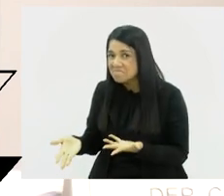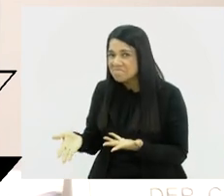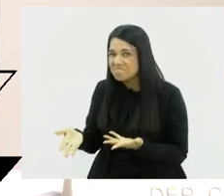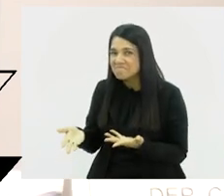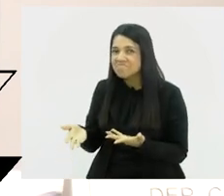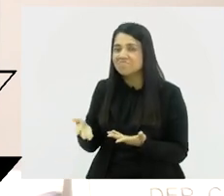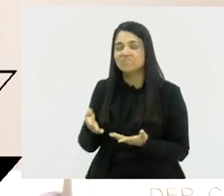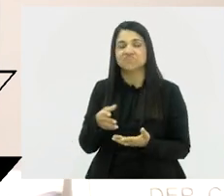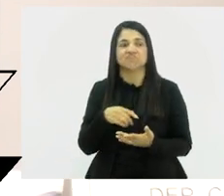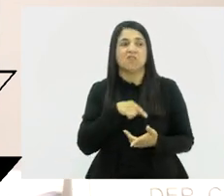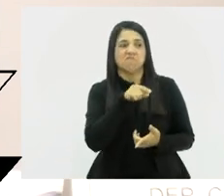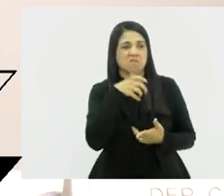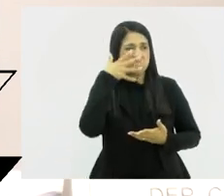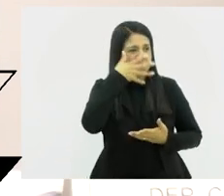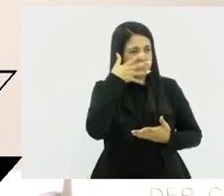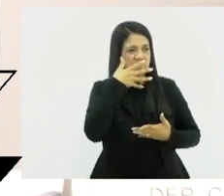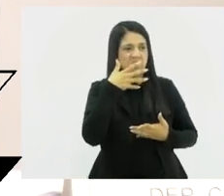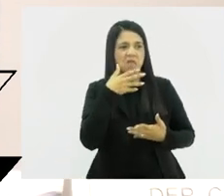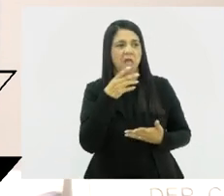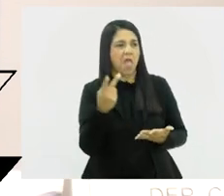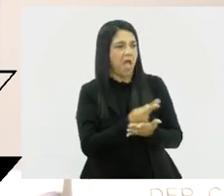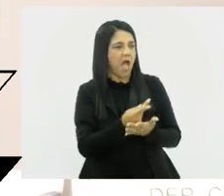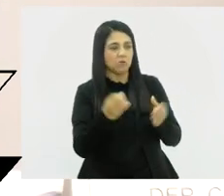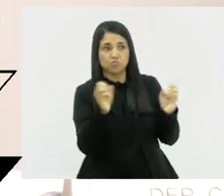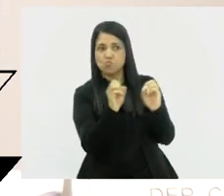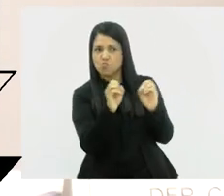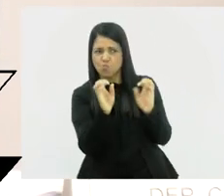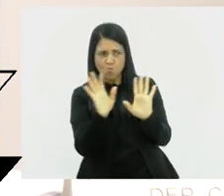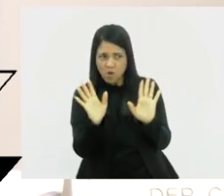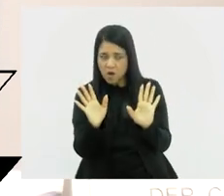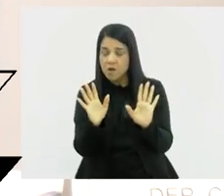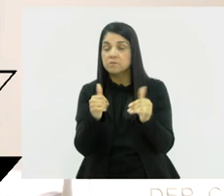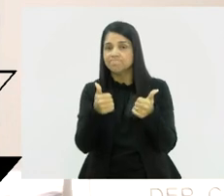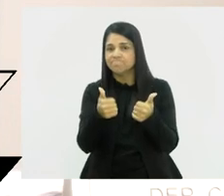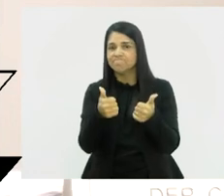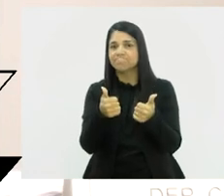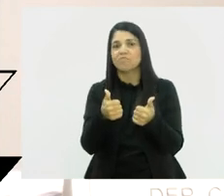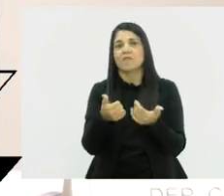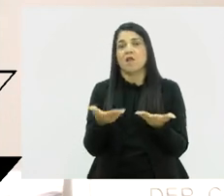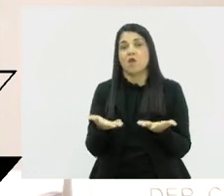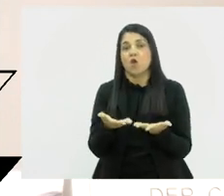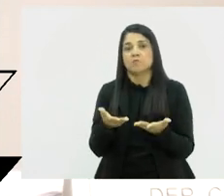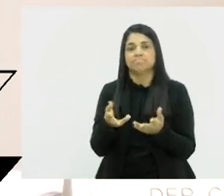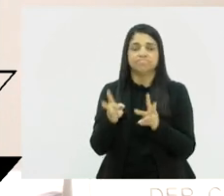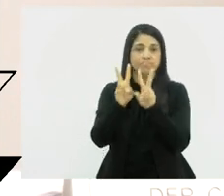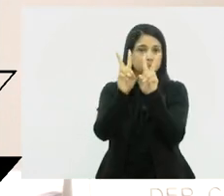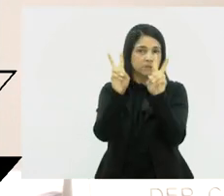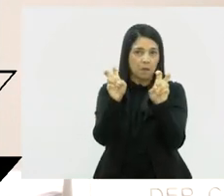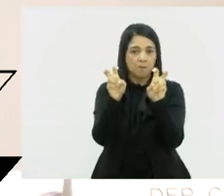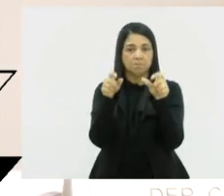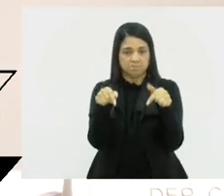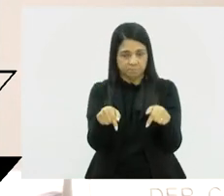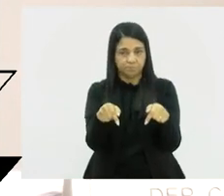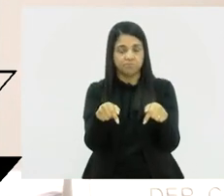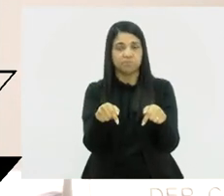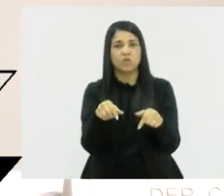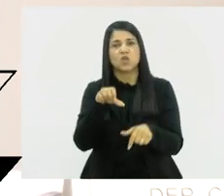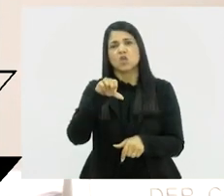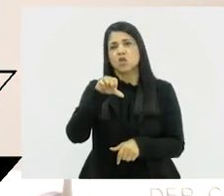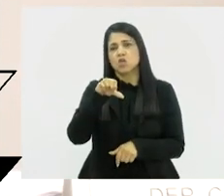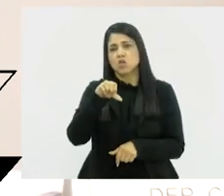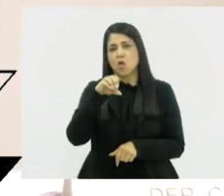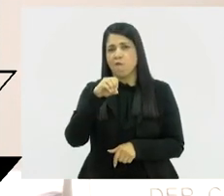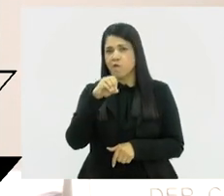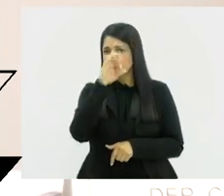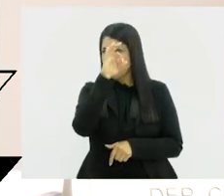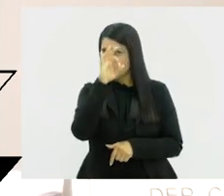Excelência falou está errado. Agora, vamos à situação concreta. Em 90% dos casos, é um data